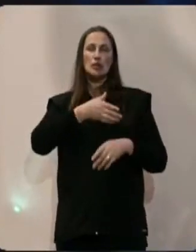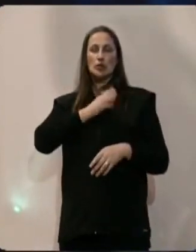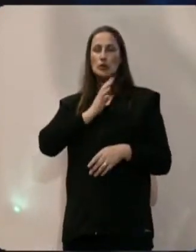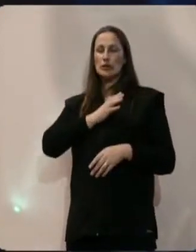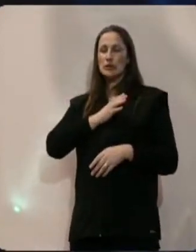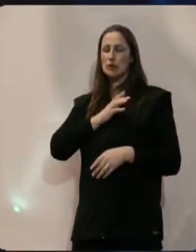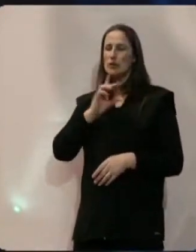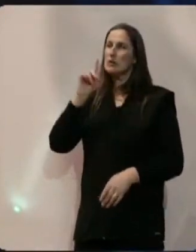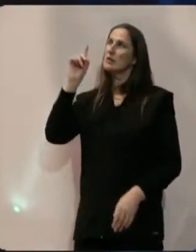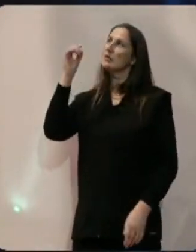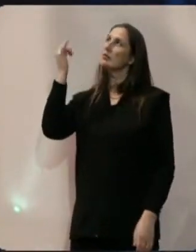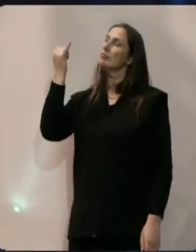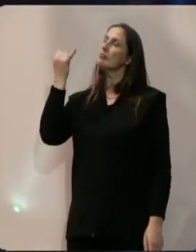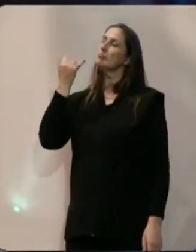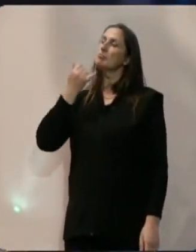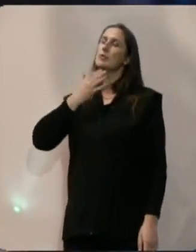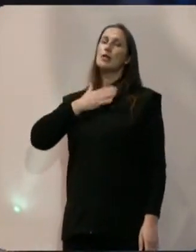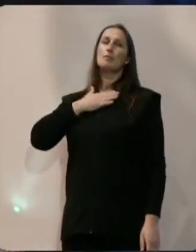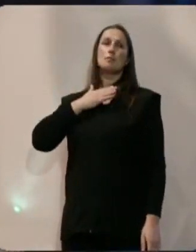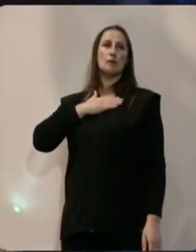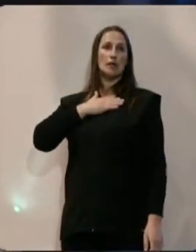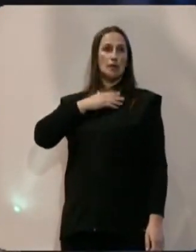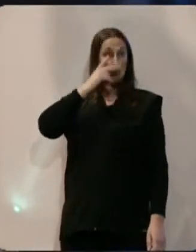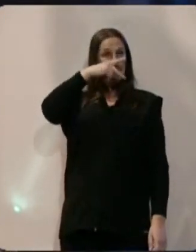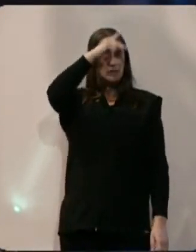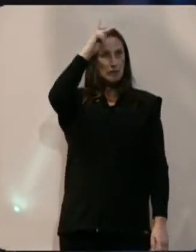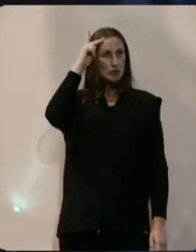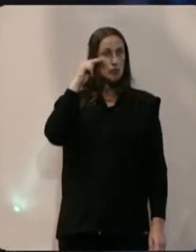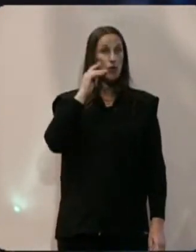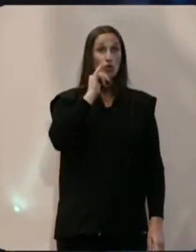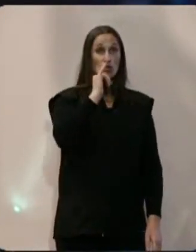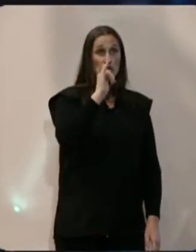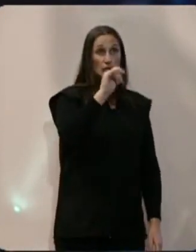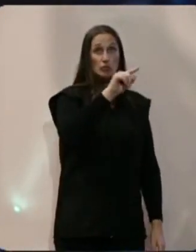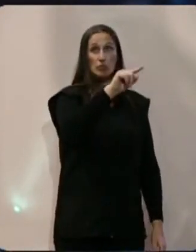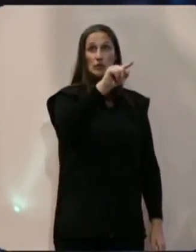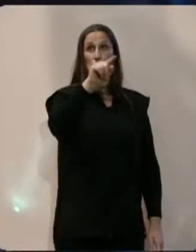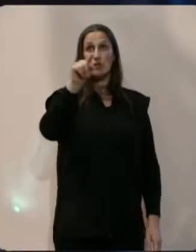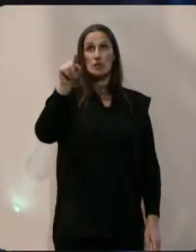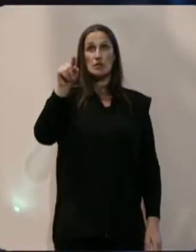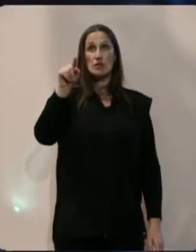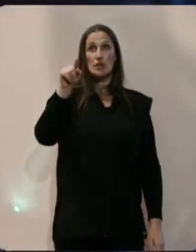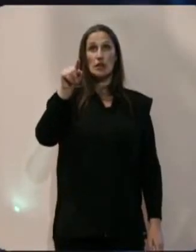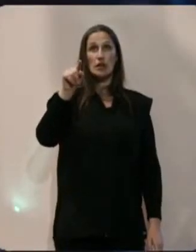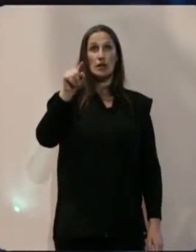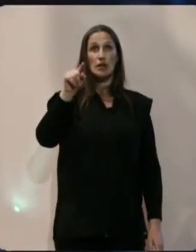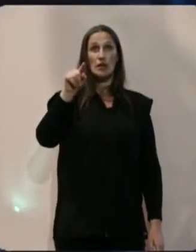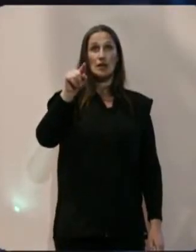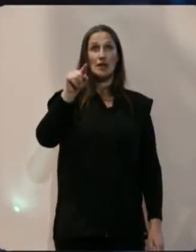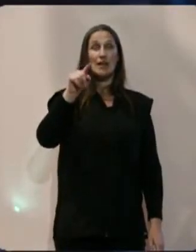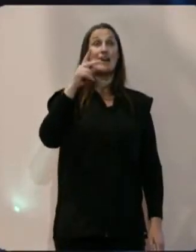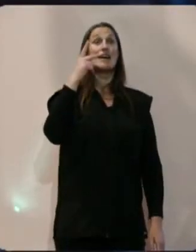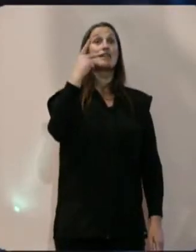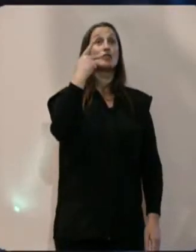mim, Pascoal, está dizendo para você, são as suas mãos que eu quero ver levantadas.